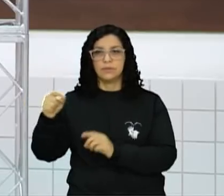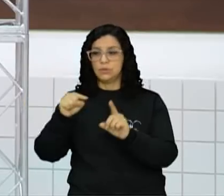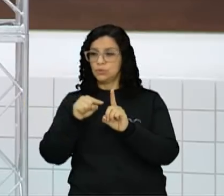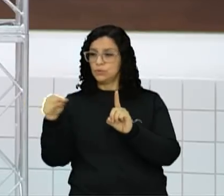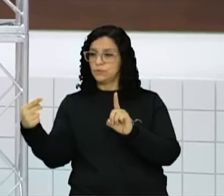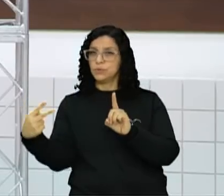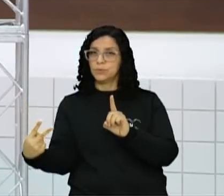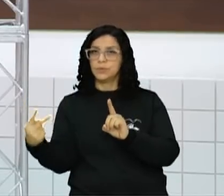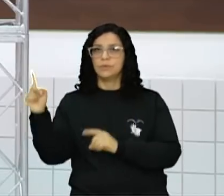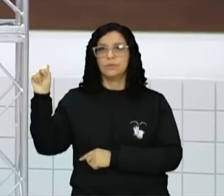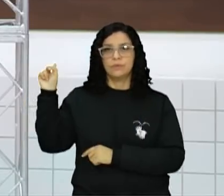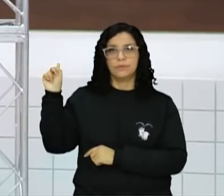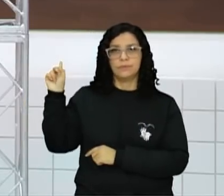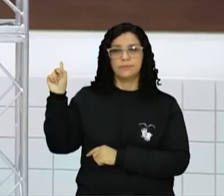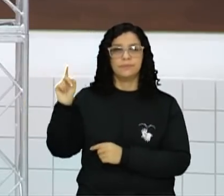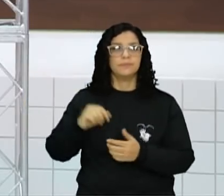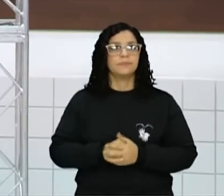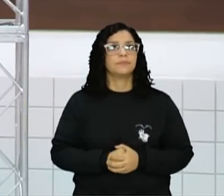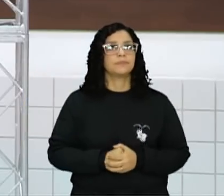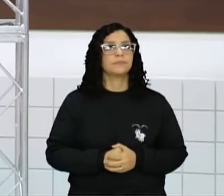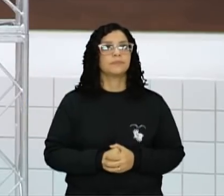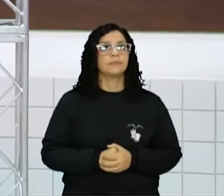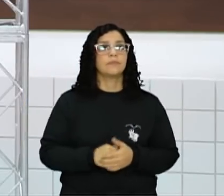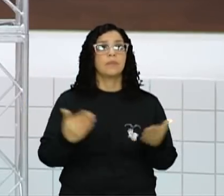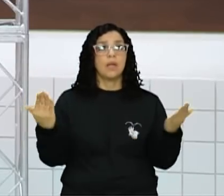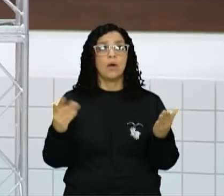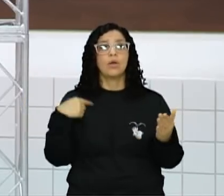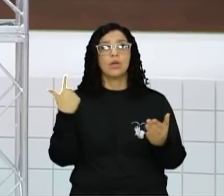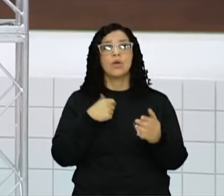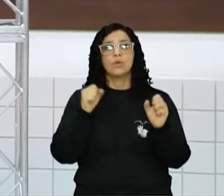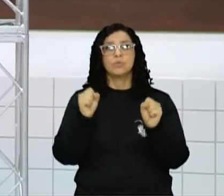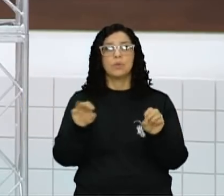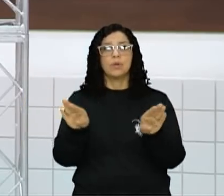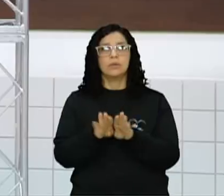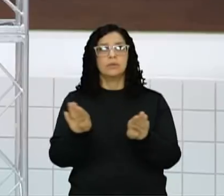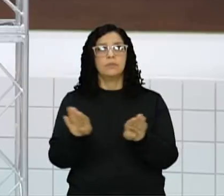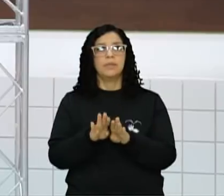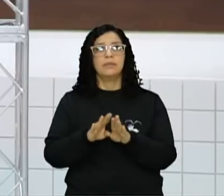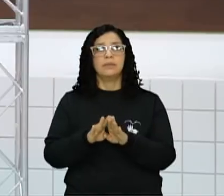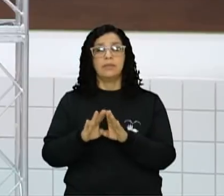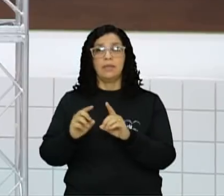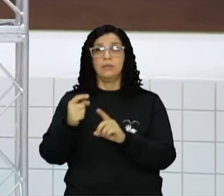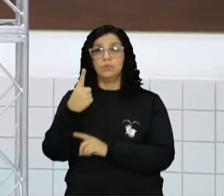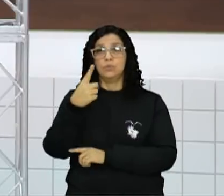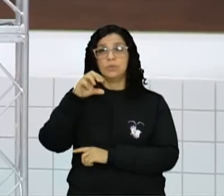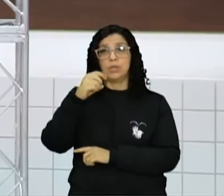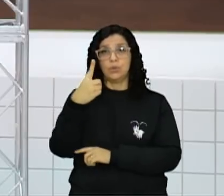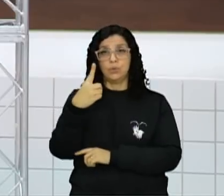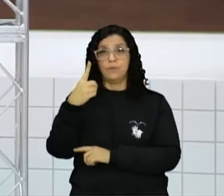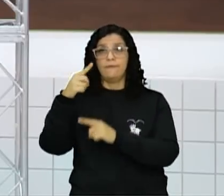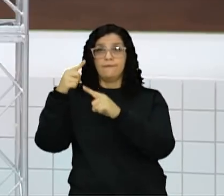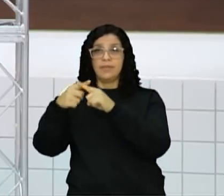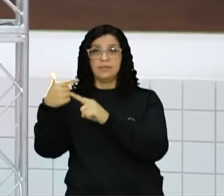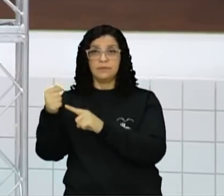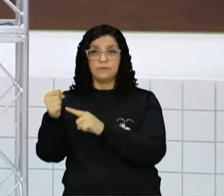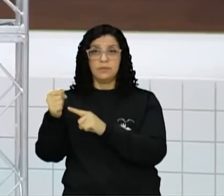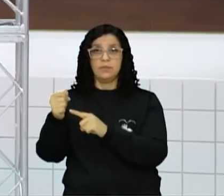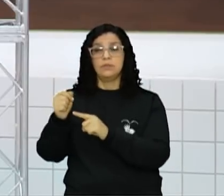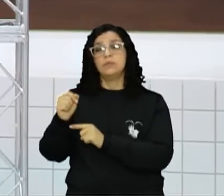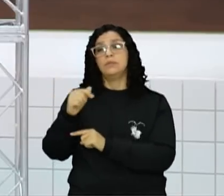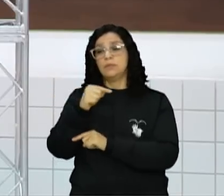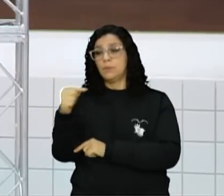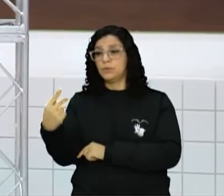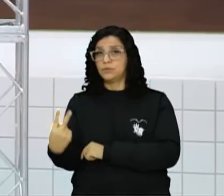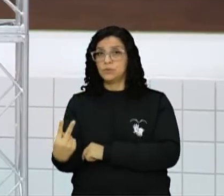vezes 20 divididos por 2. Aqui, a gente tem que multiplicar e dividir. Então, você pode fazer da maneira que você